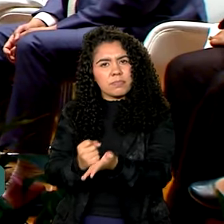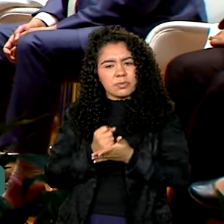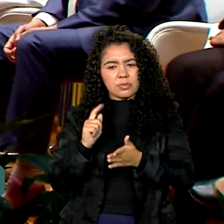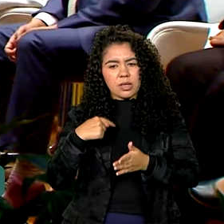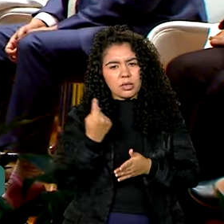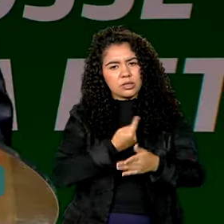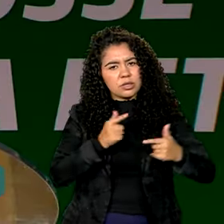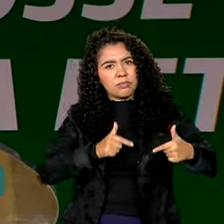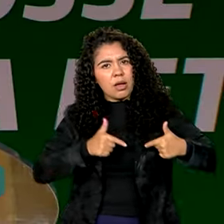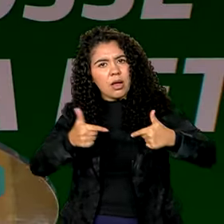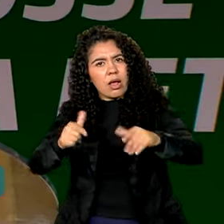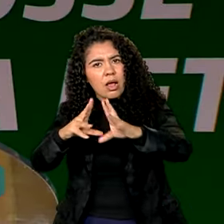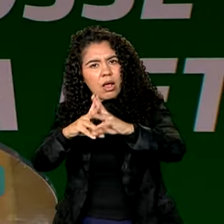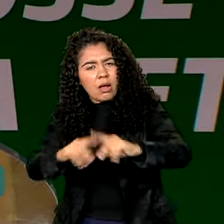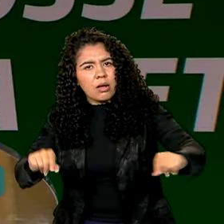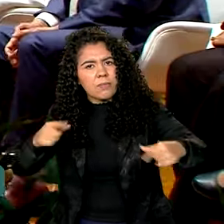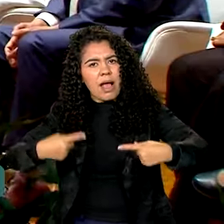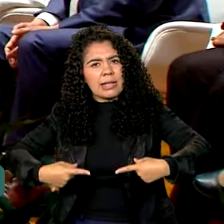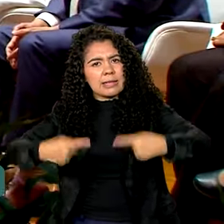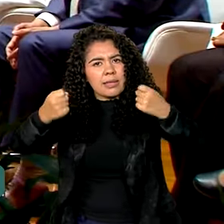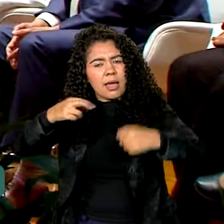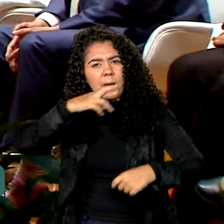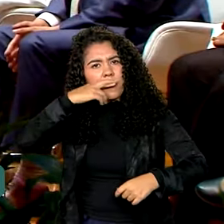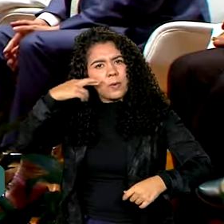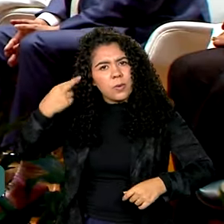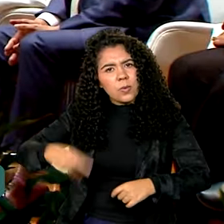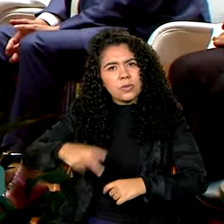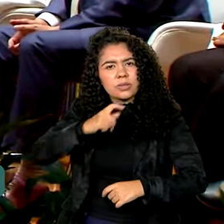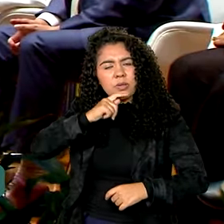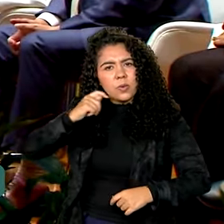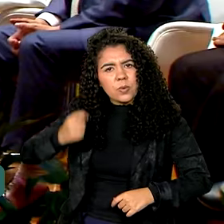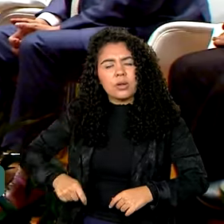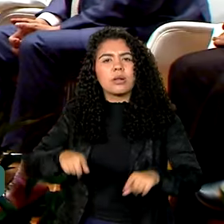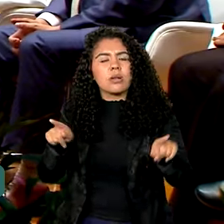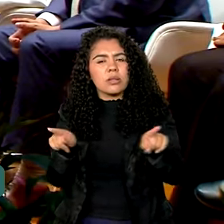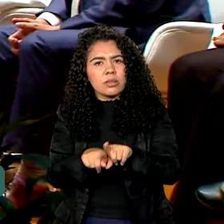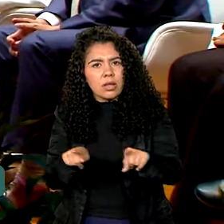com a Ucrânia, ajudando a gente a recuperar a